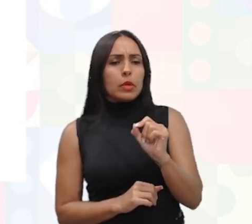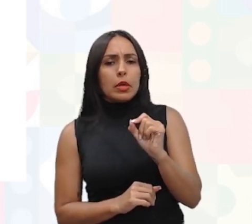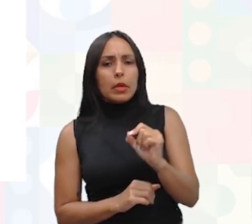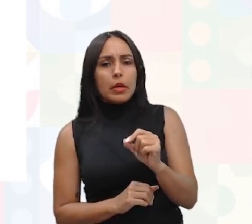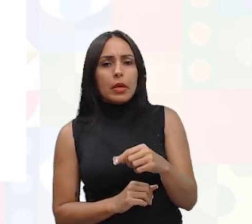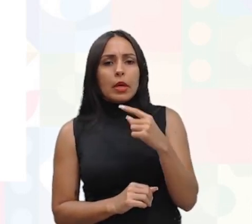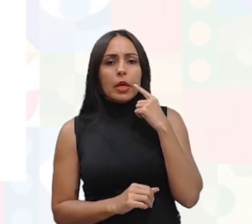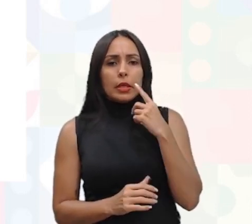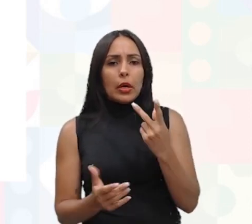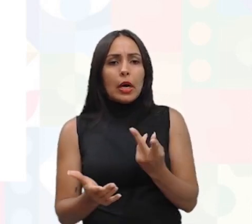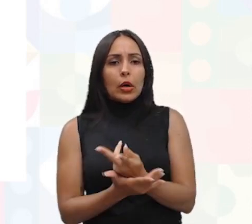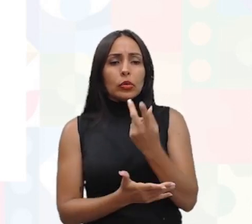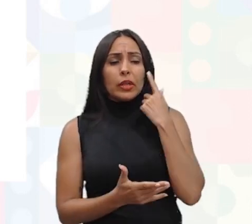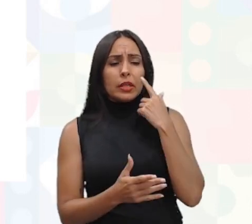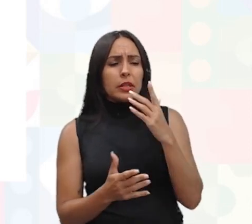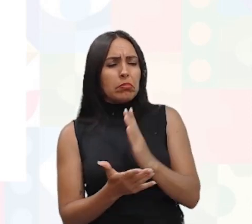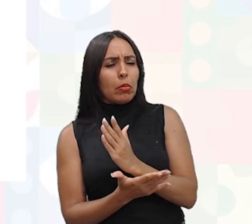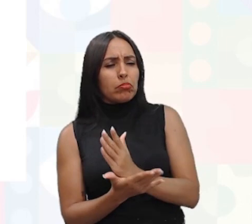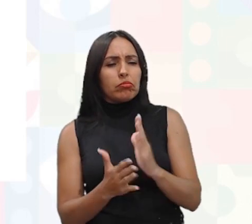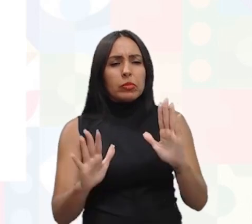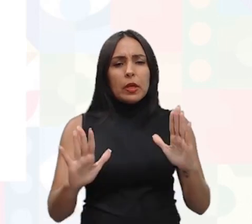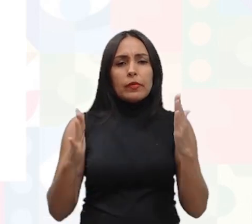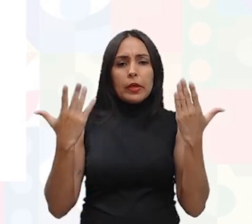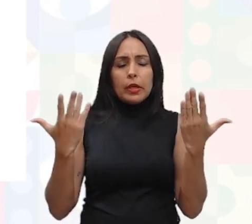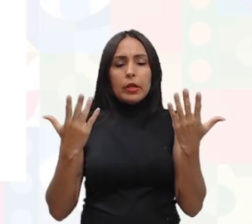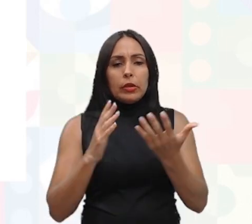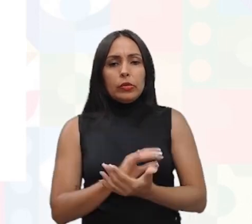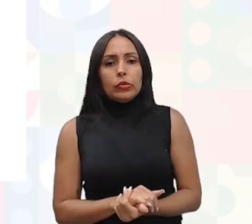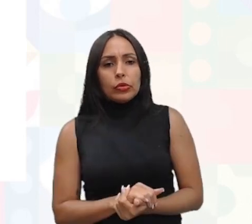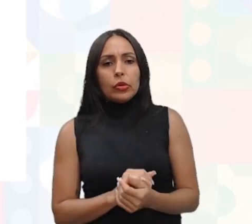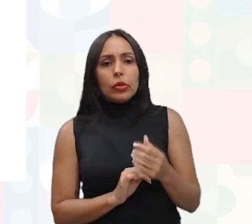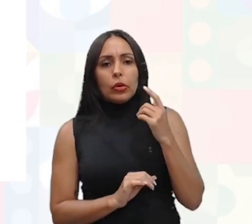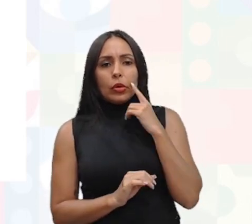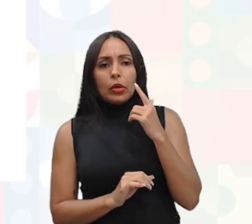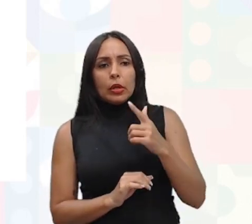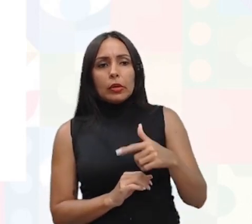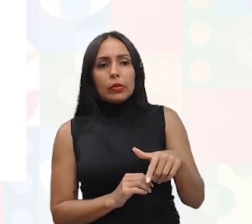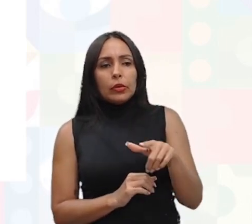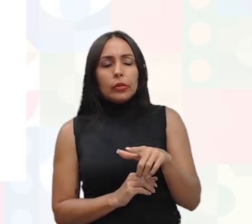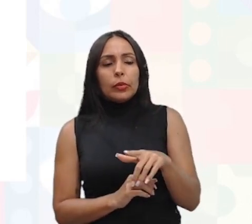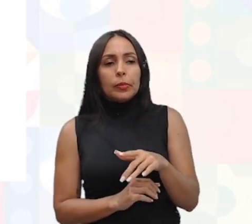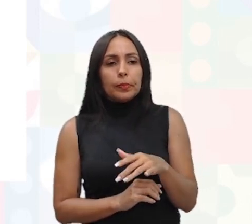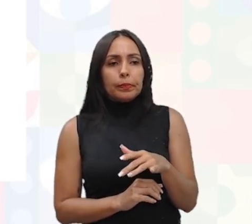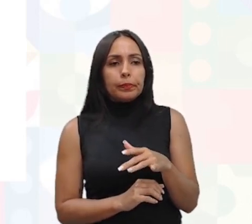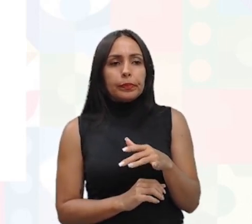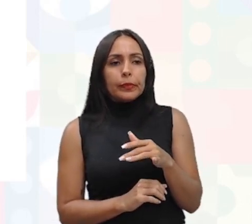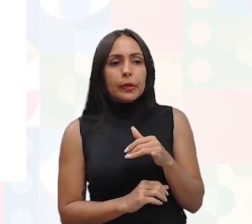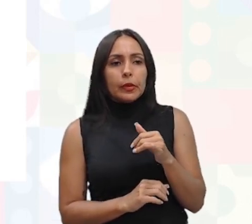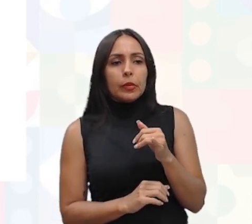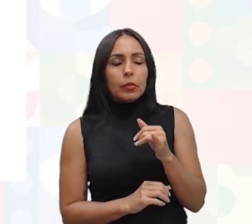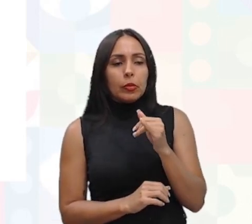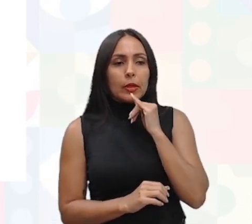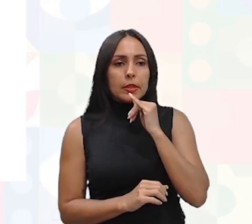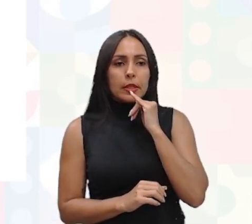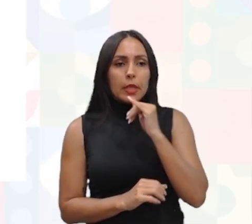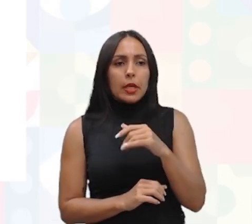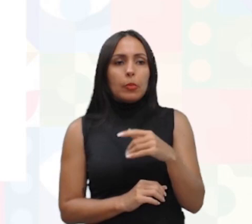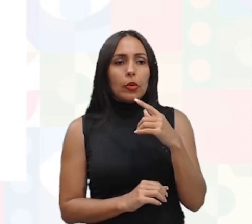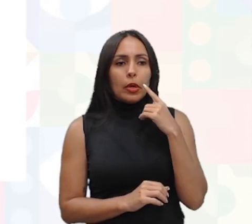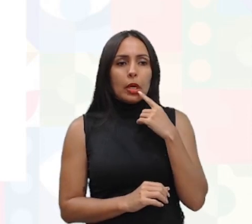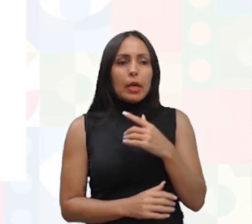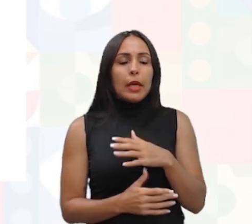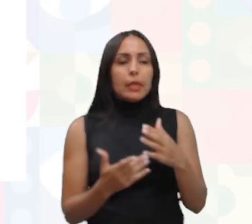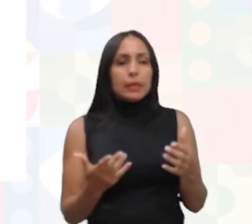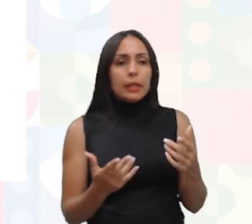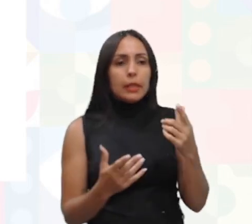de eventos. Você vai realizar um evento, então você pode buscar um patrocínio de um órgão público, ou especificamente, que é o